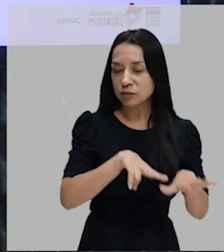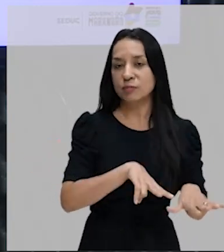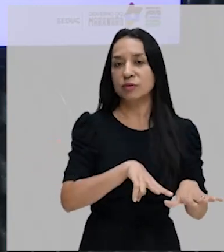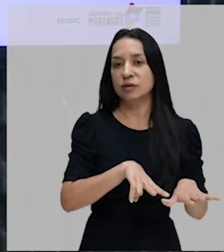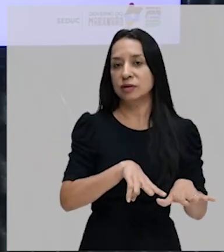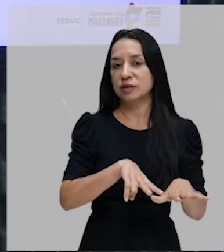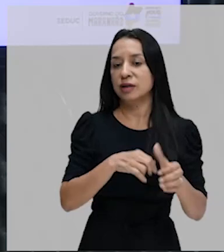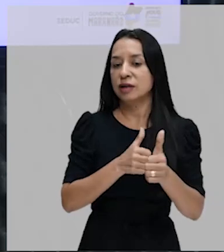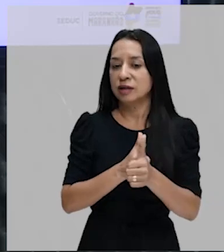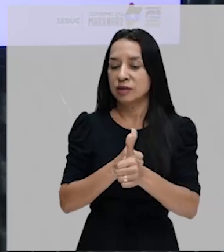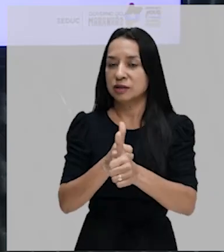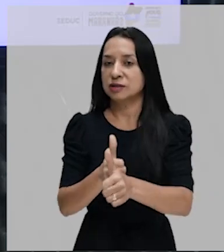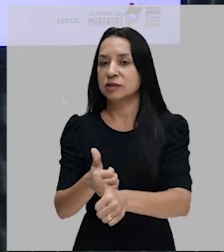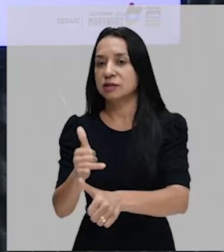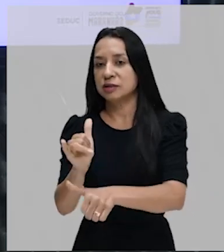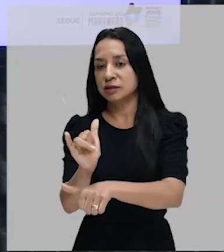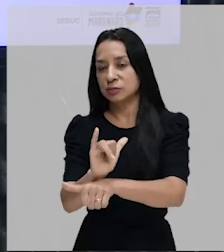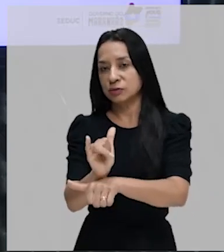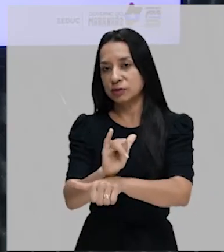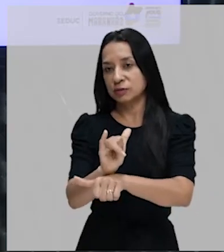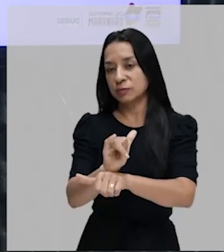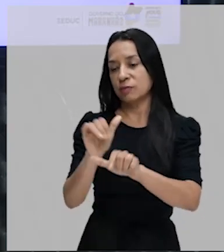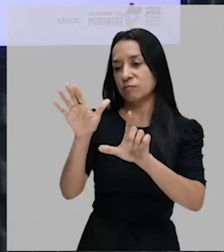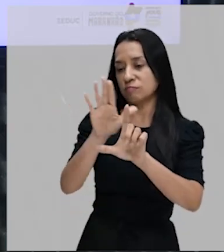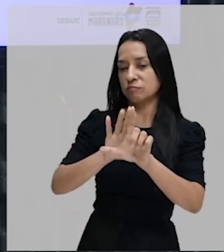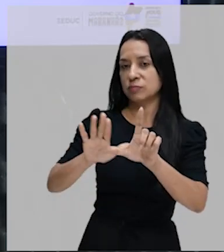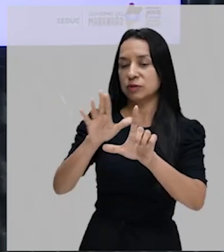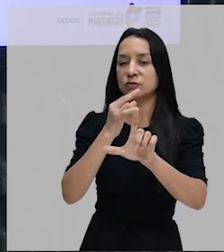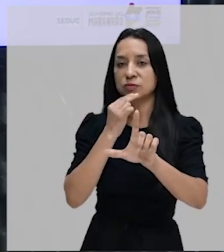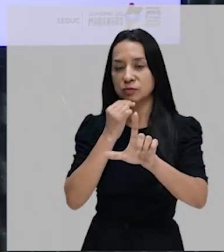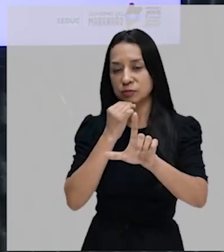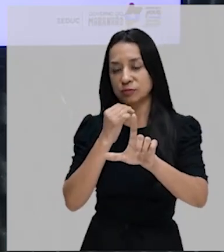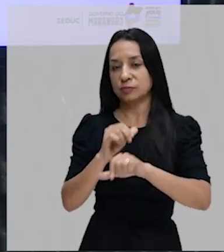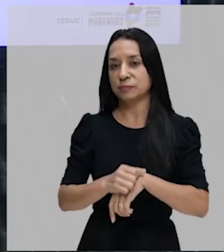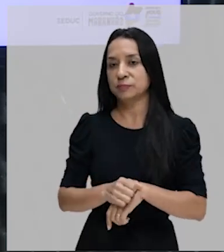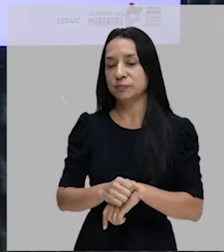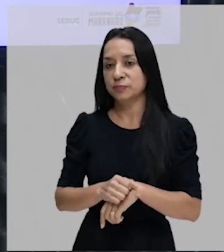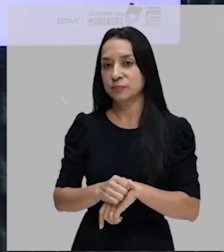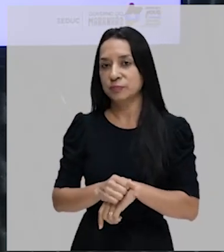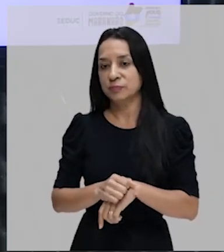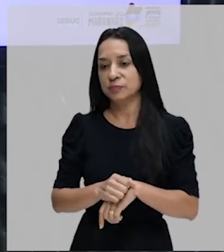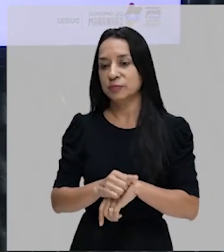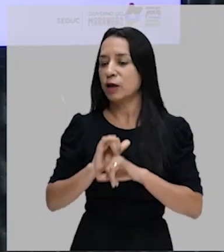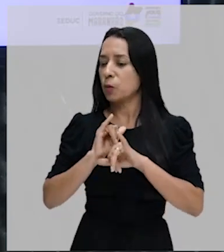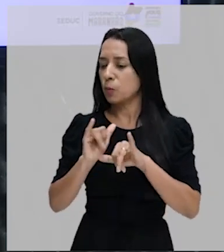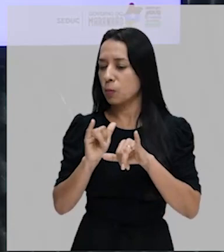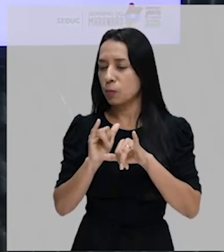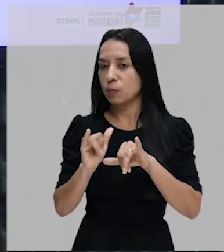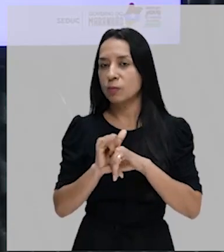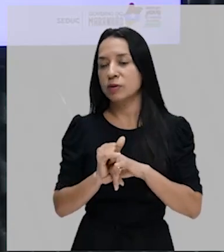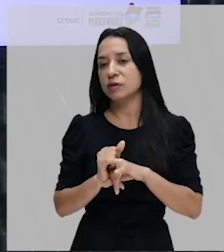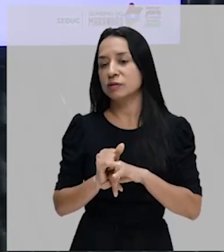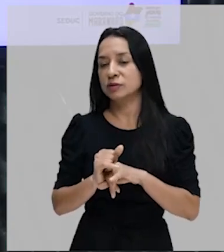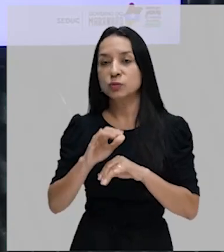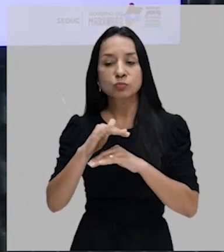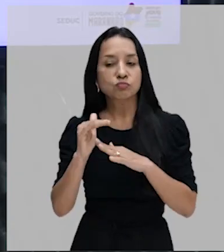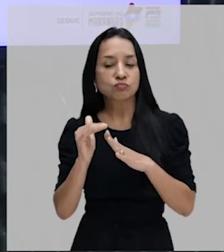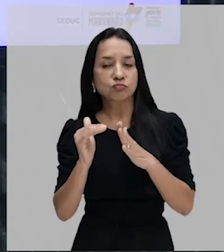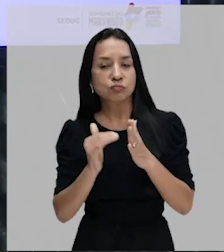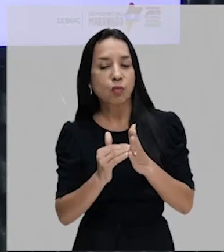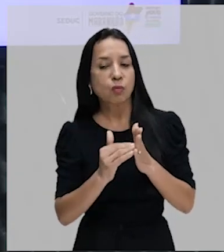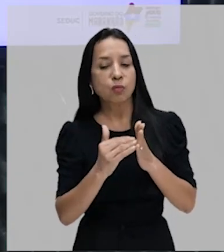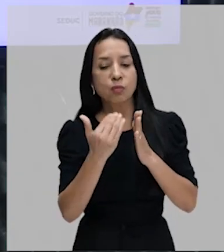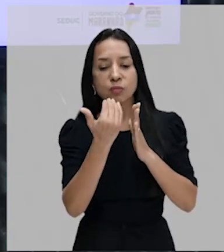gente lá no Instagram, @plataforma Gonçalves Dias, curta, compartilhe, comente, tá? E lá tem